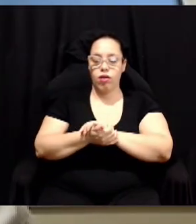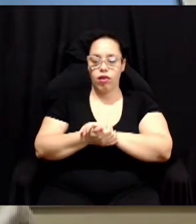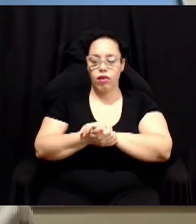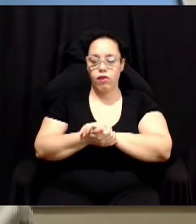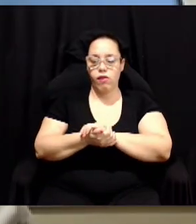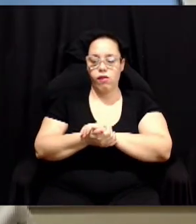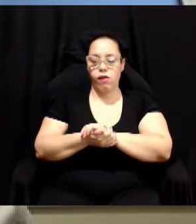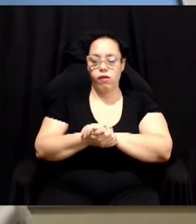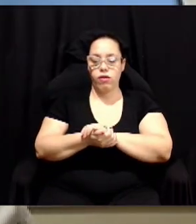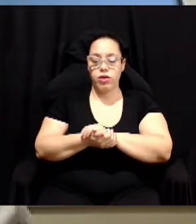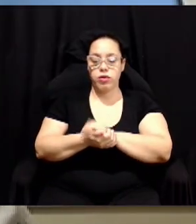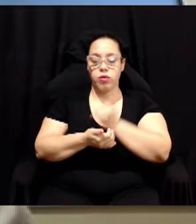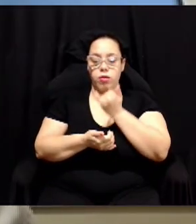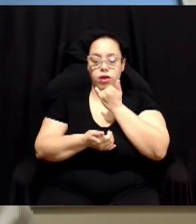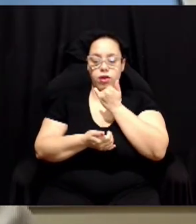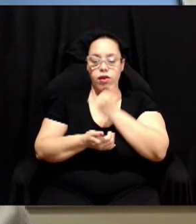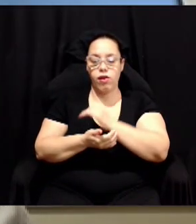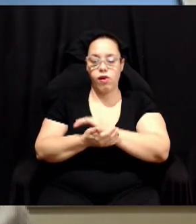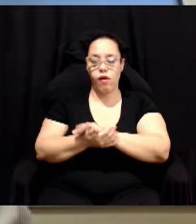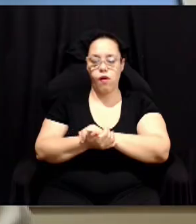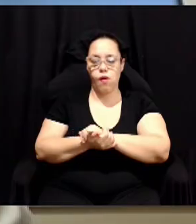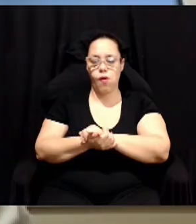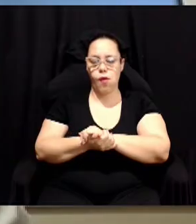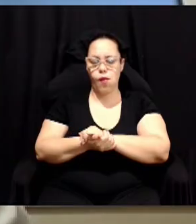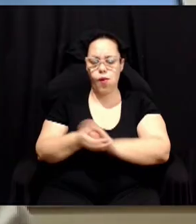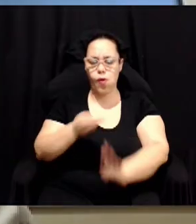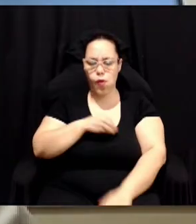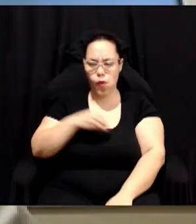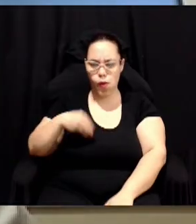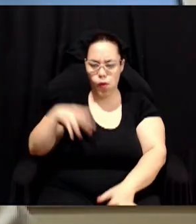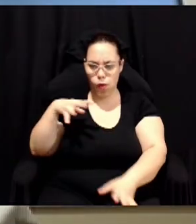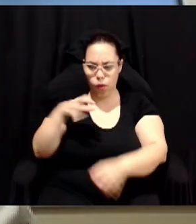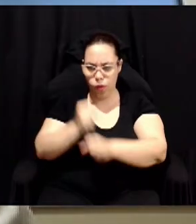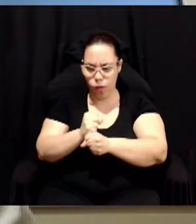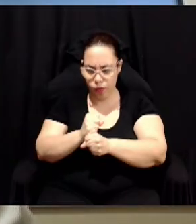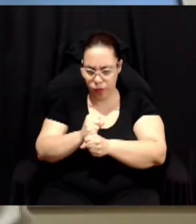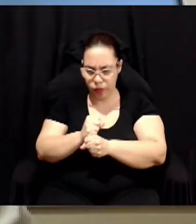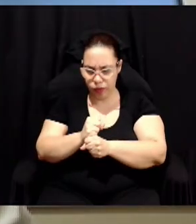instalada. E aí tem alguns exames complementares,